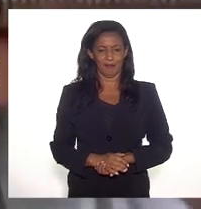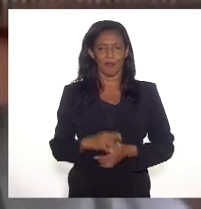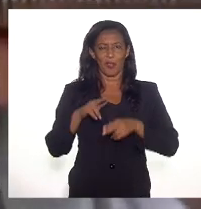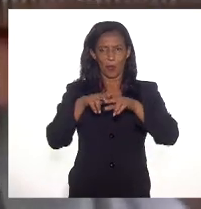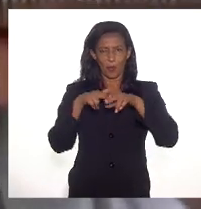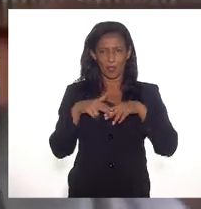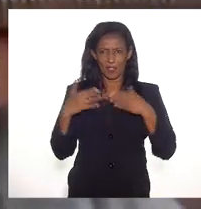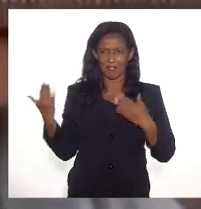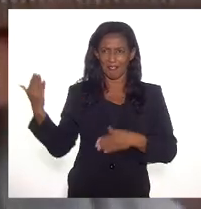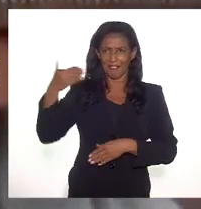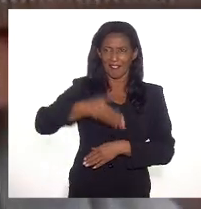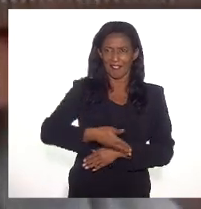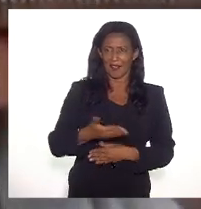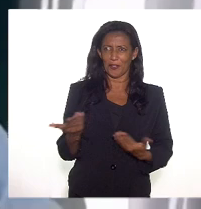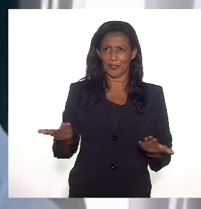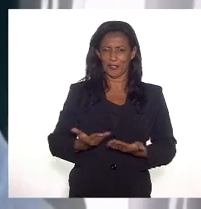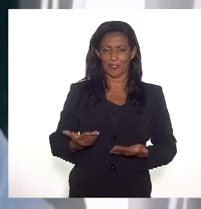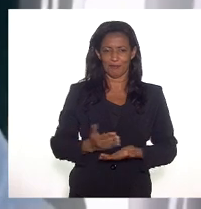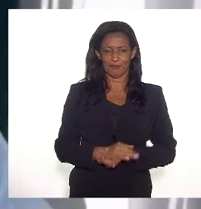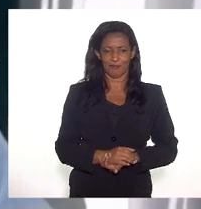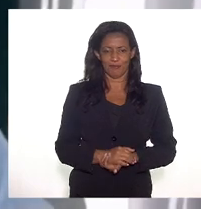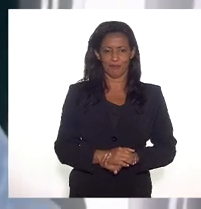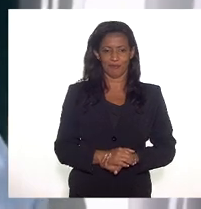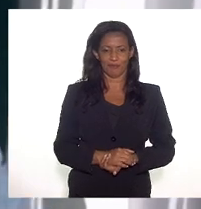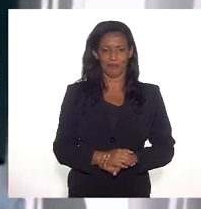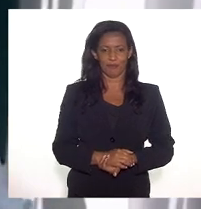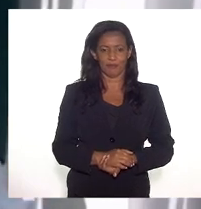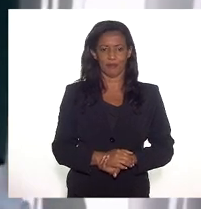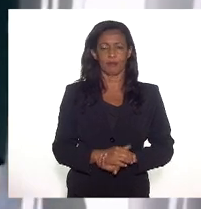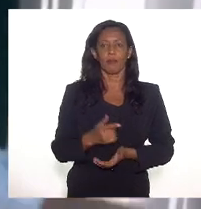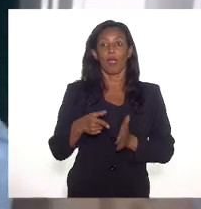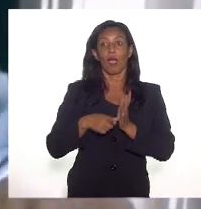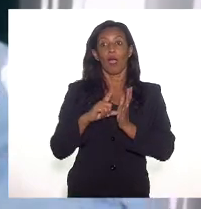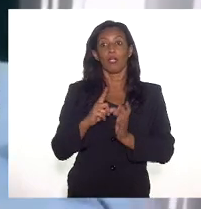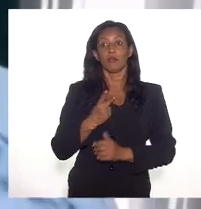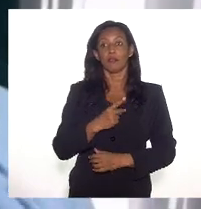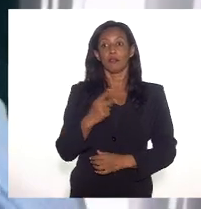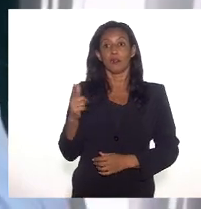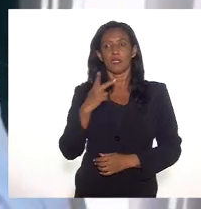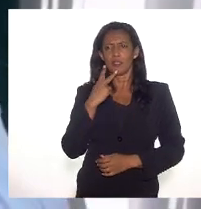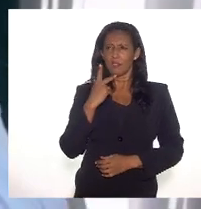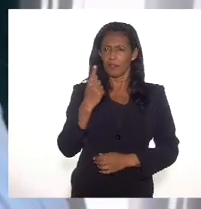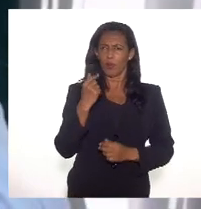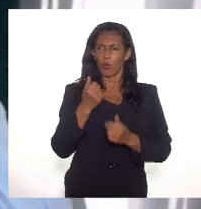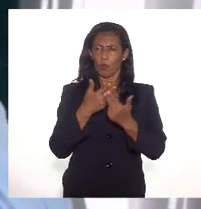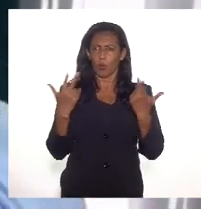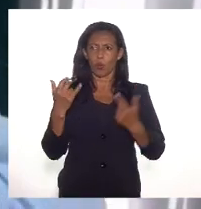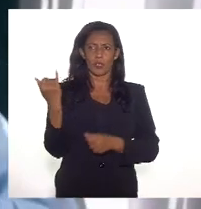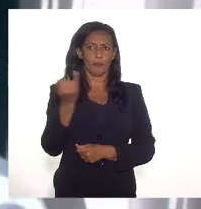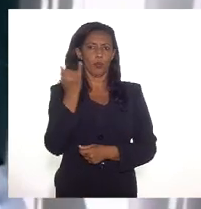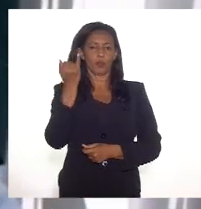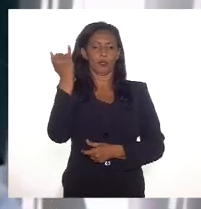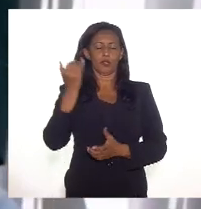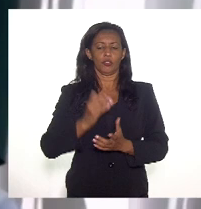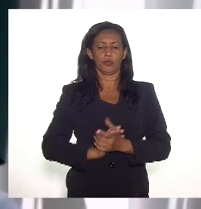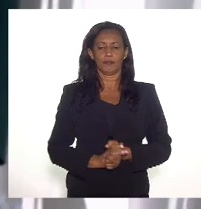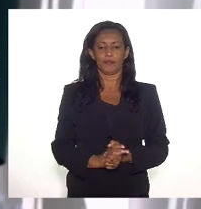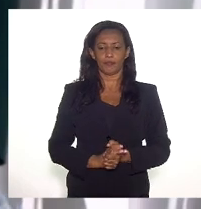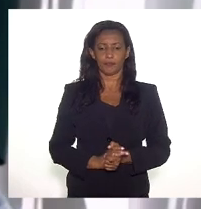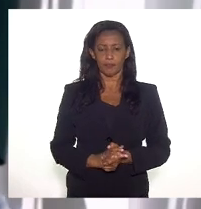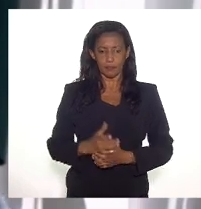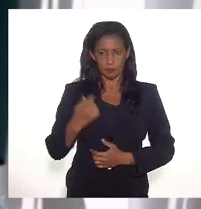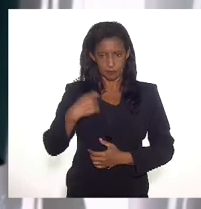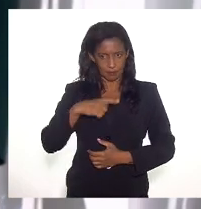veio aqui, né, presidente? André, antes de você ir embora, acho que você falou uma coisa muito importante aí, que eu tenho que